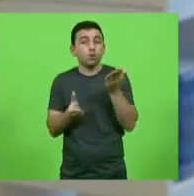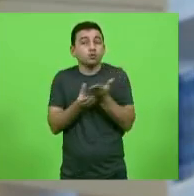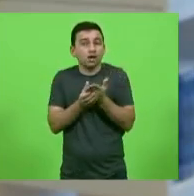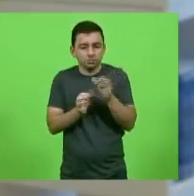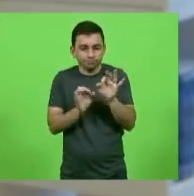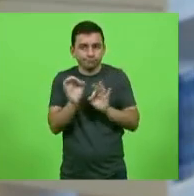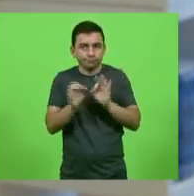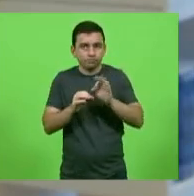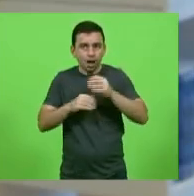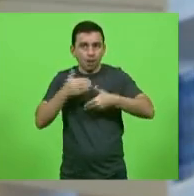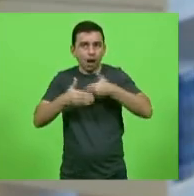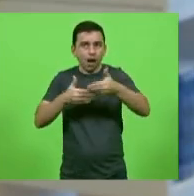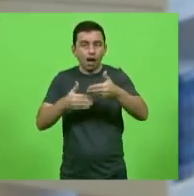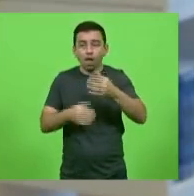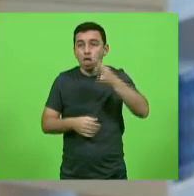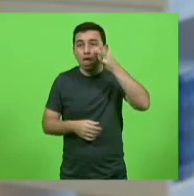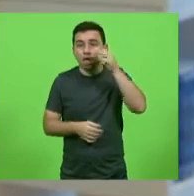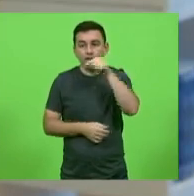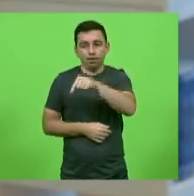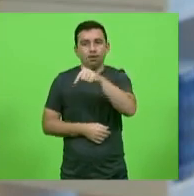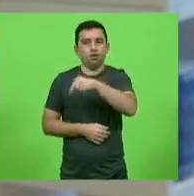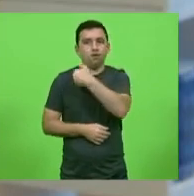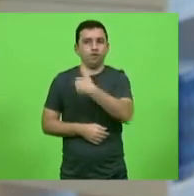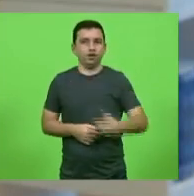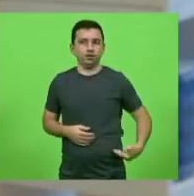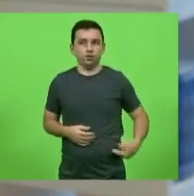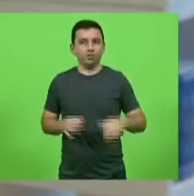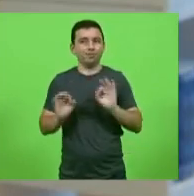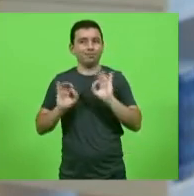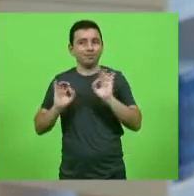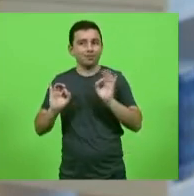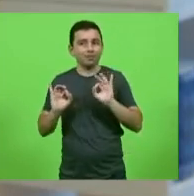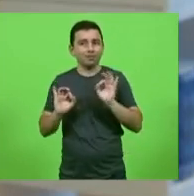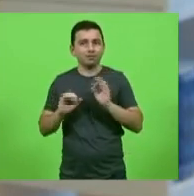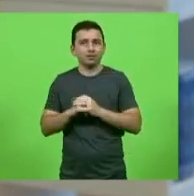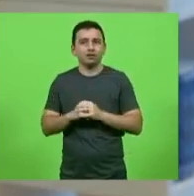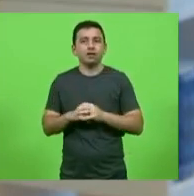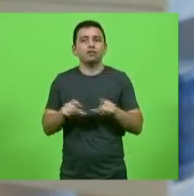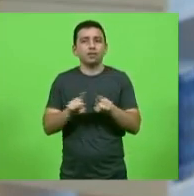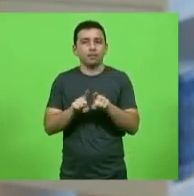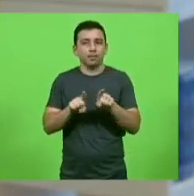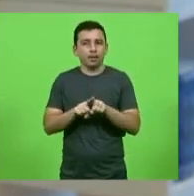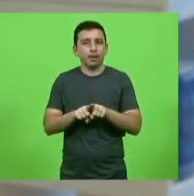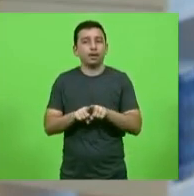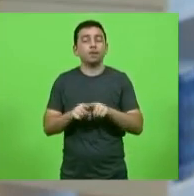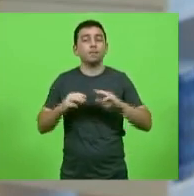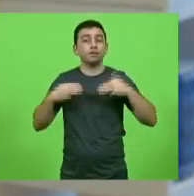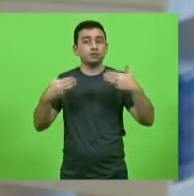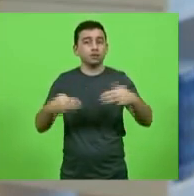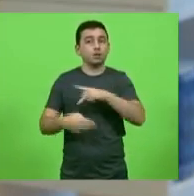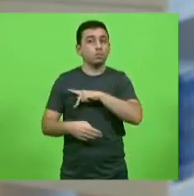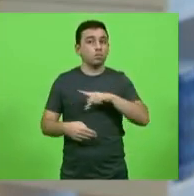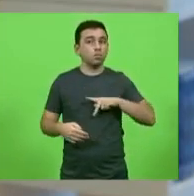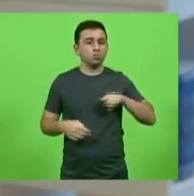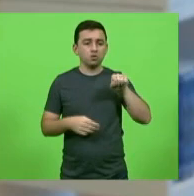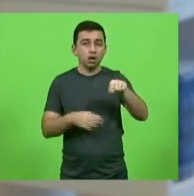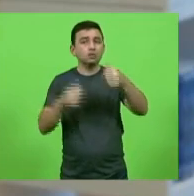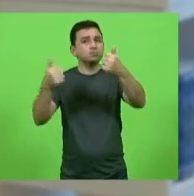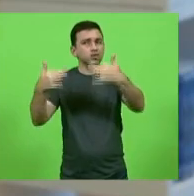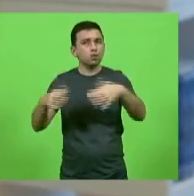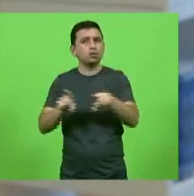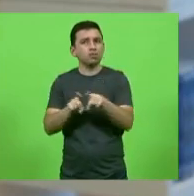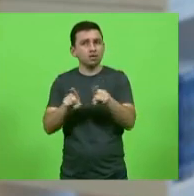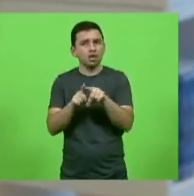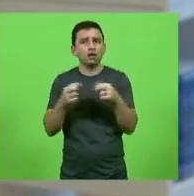submetido à apreciação do governador. Conclusão esta também externada pelo próprio Ministério Público de Santa Catarina na